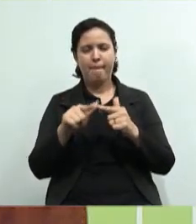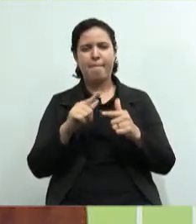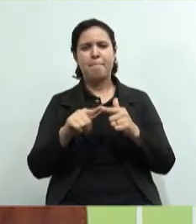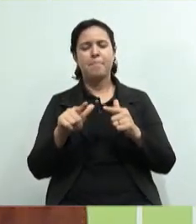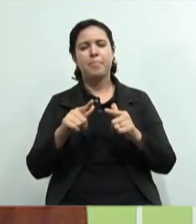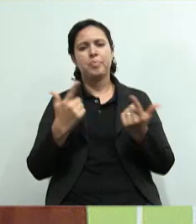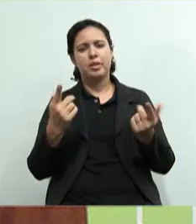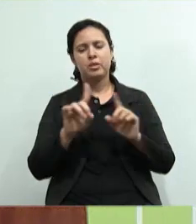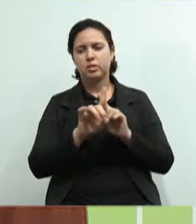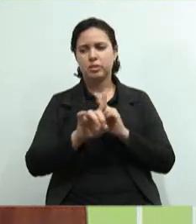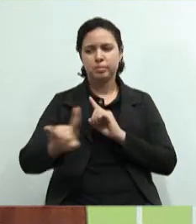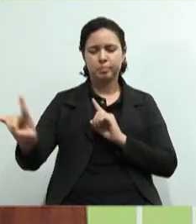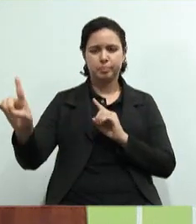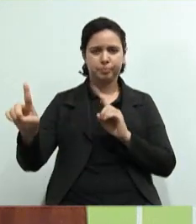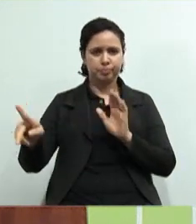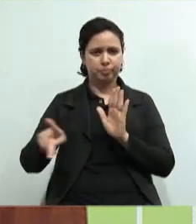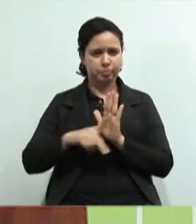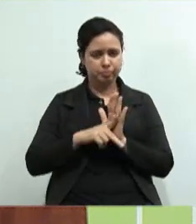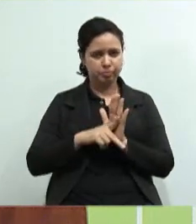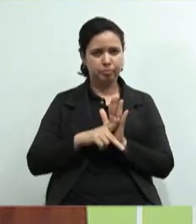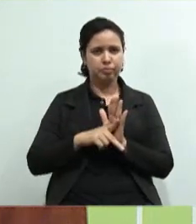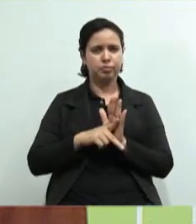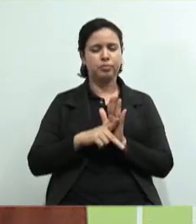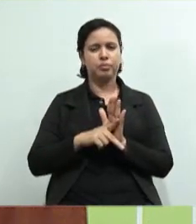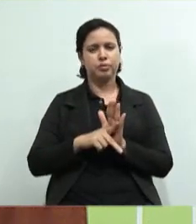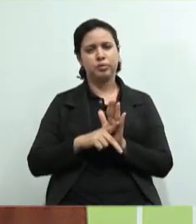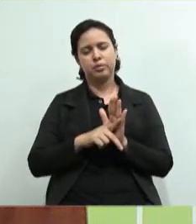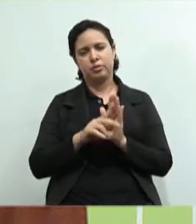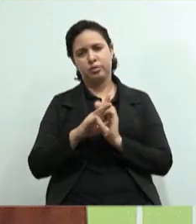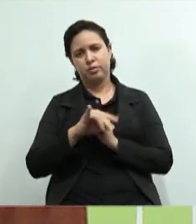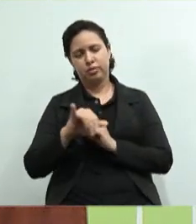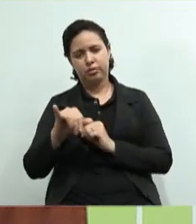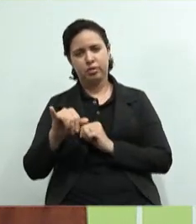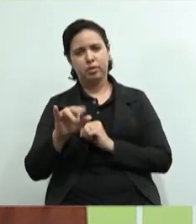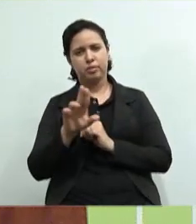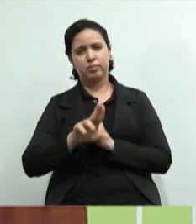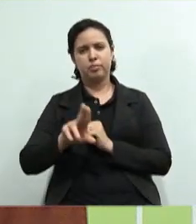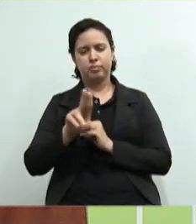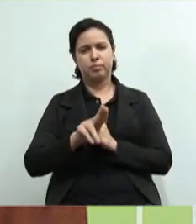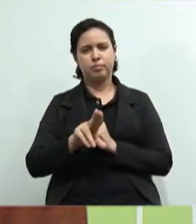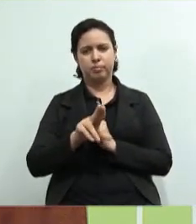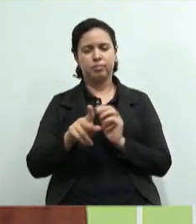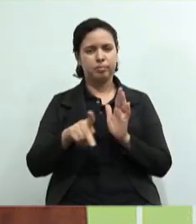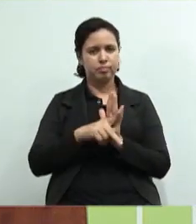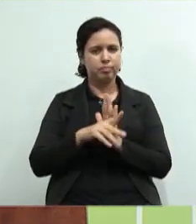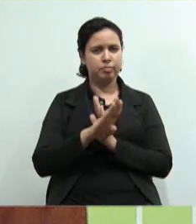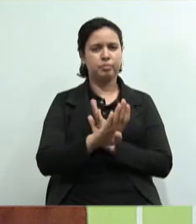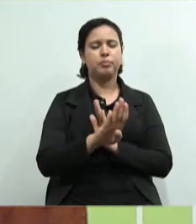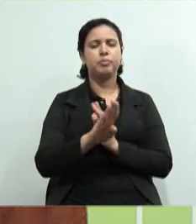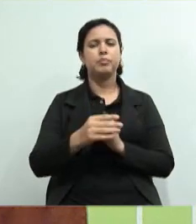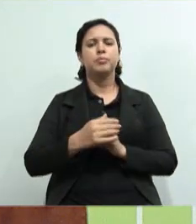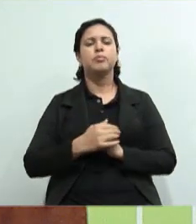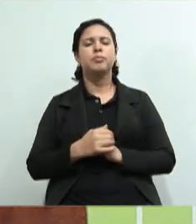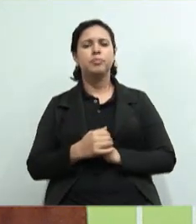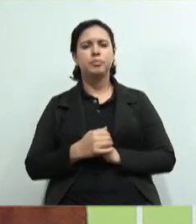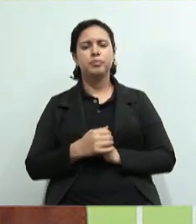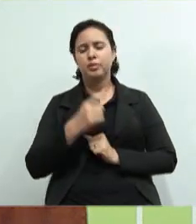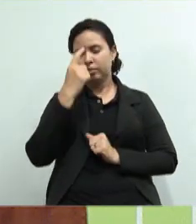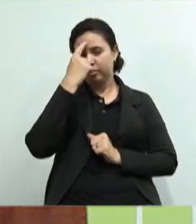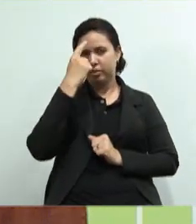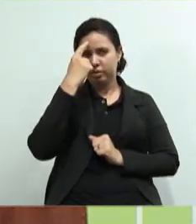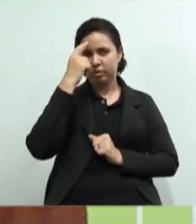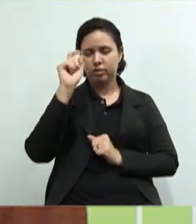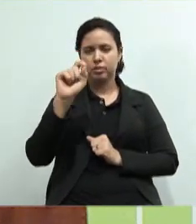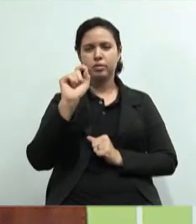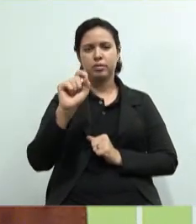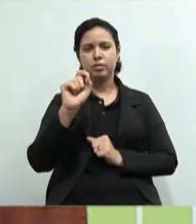que fugiu do plano A, vamos para o plano B, ok? Então, é isso, a gente tem que pensar no